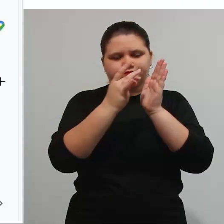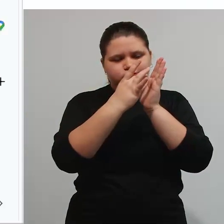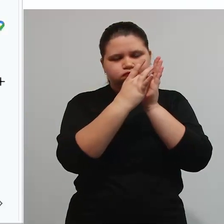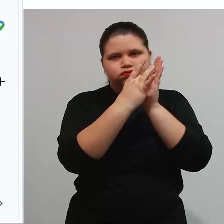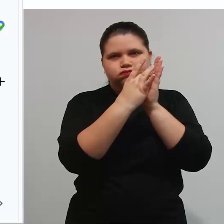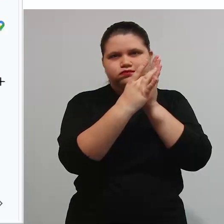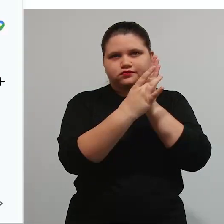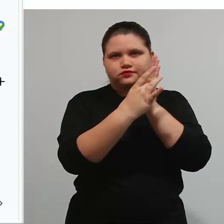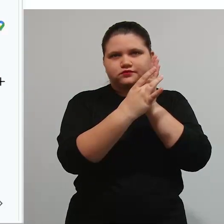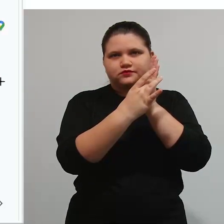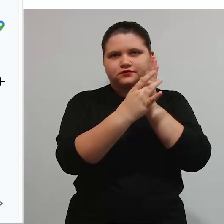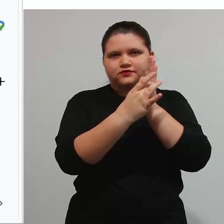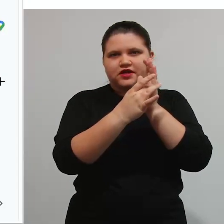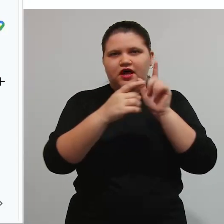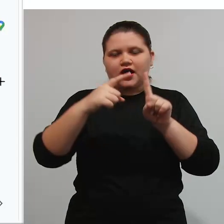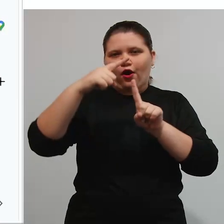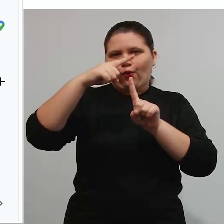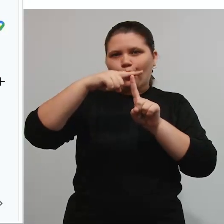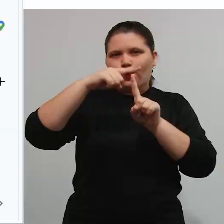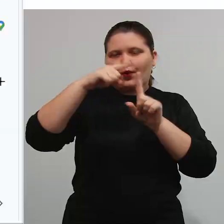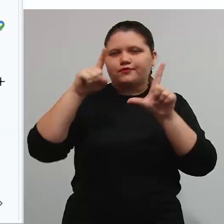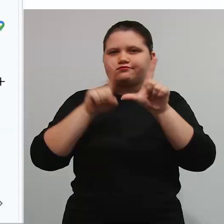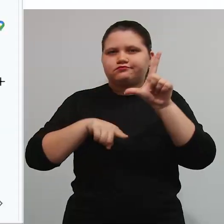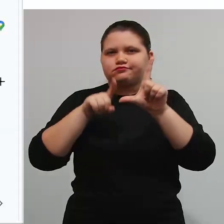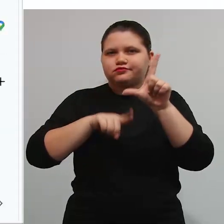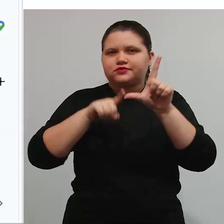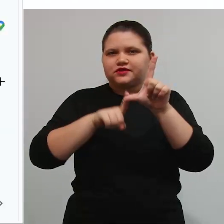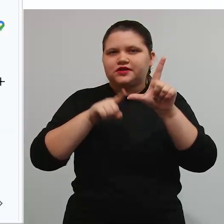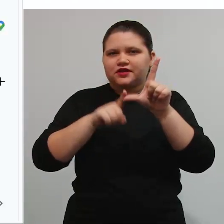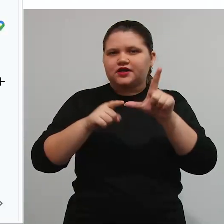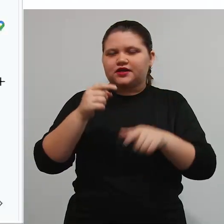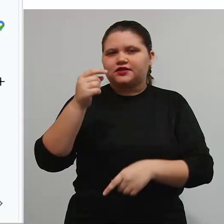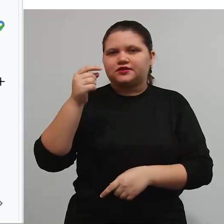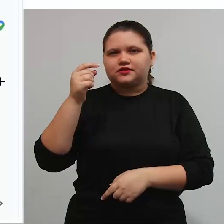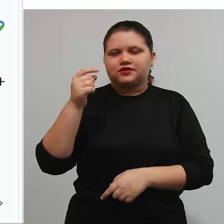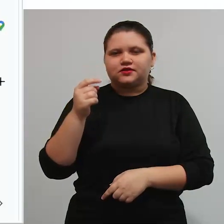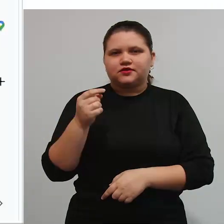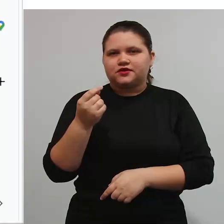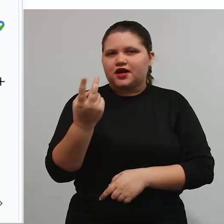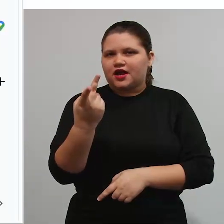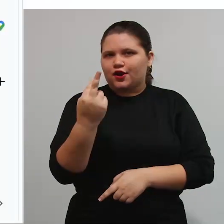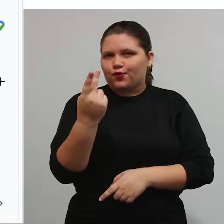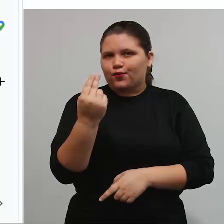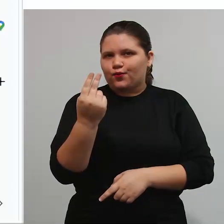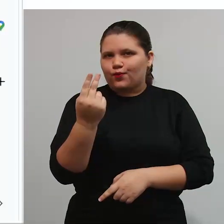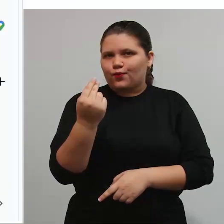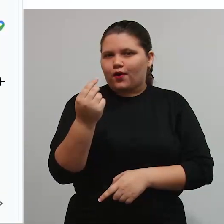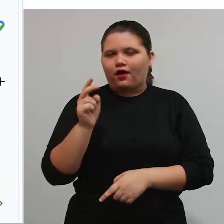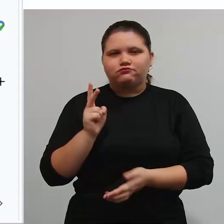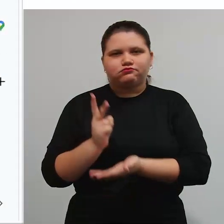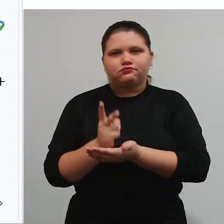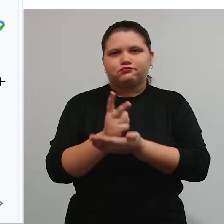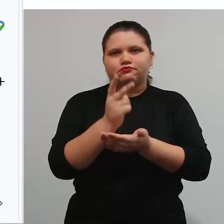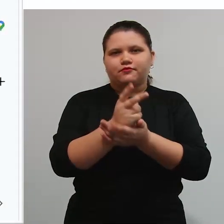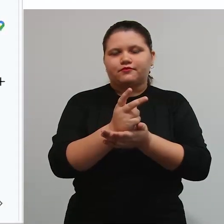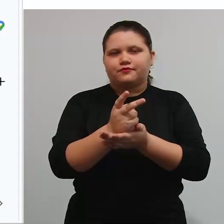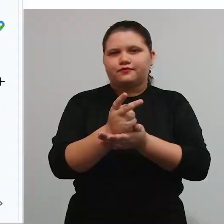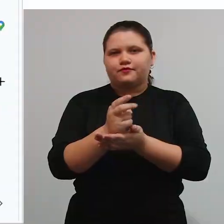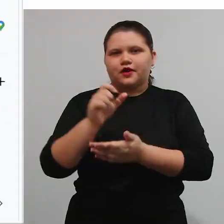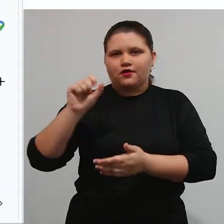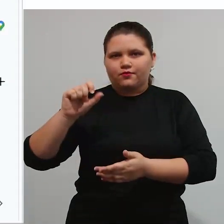A fonte continua sendo a mesma, Arial, mas o tamanho da fonte é qual? O tamanho da fonte é 10.